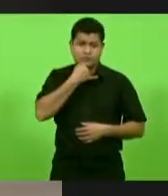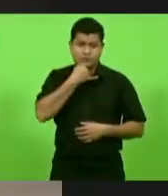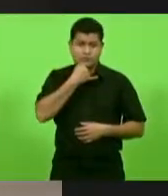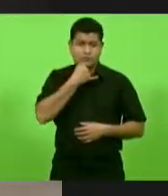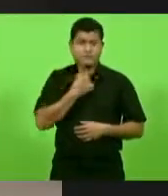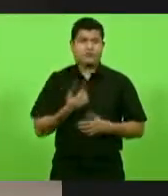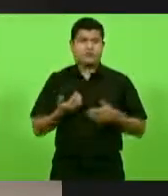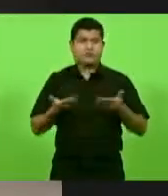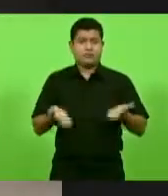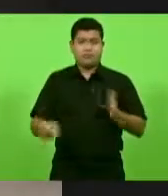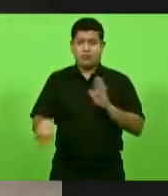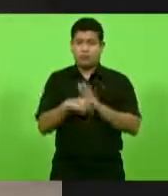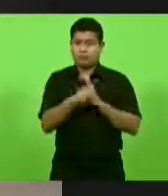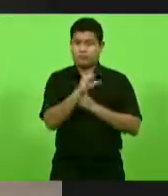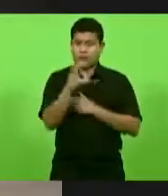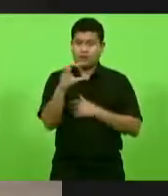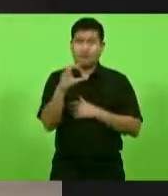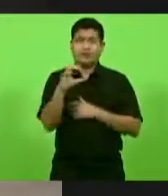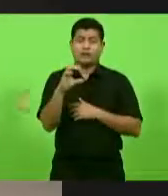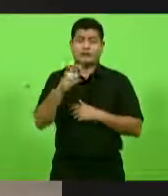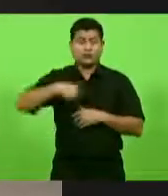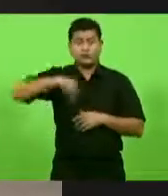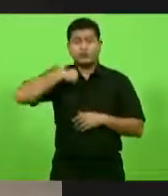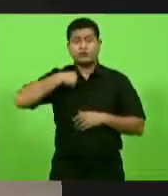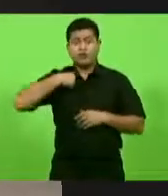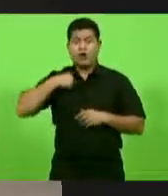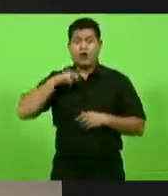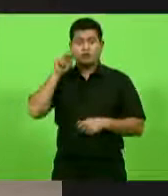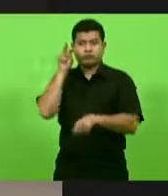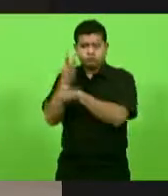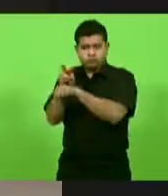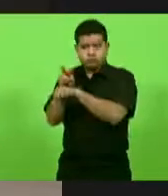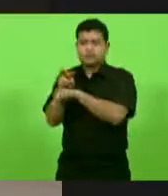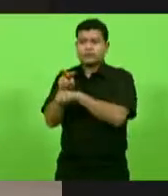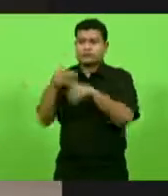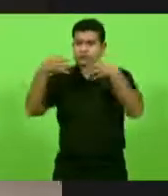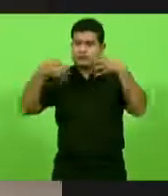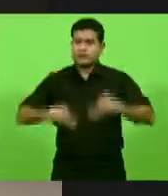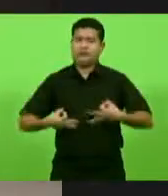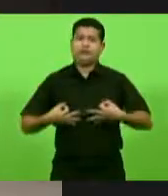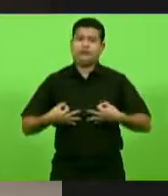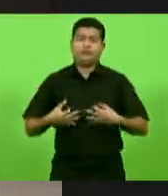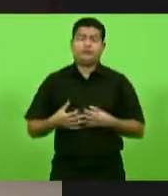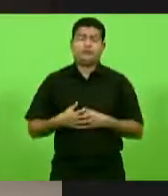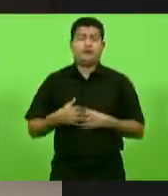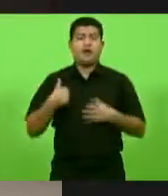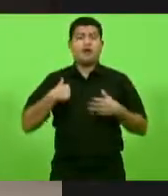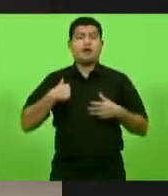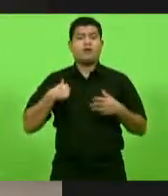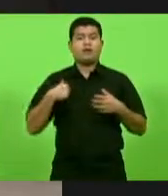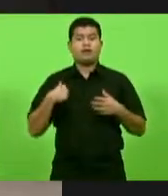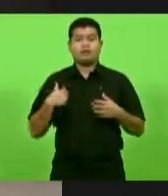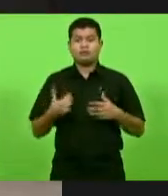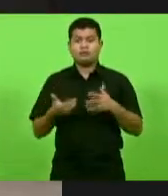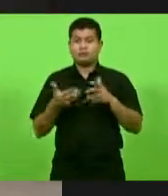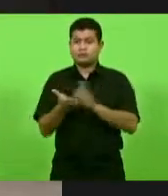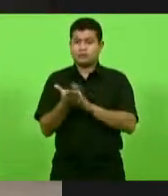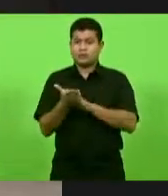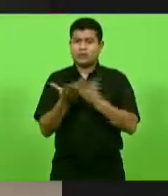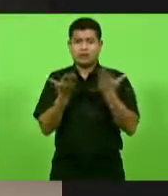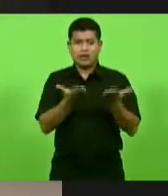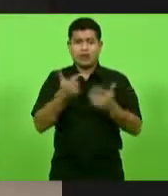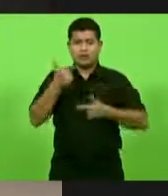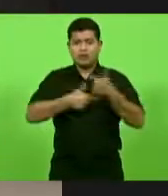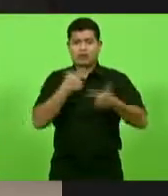mas vamos ficar de olho. Para encerrar, senhor presidente, queria parabenizar todo o trabalho que se desenvolveu o deputado Marco Vieira. Sei